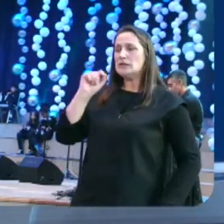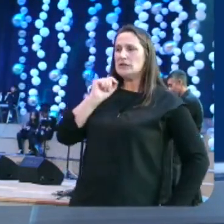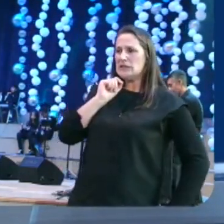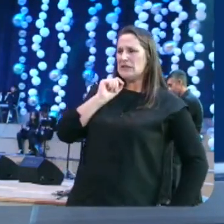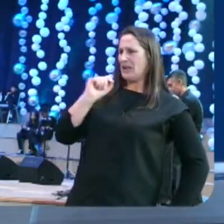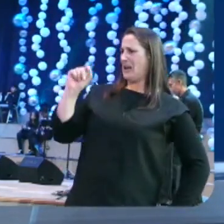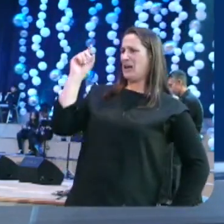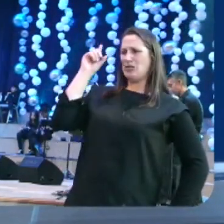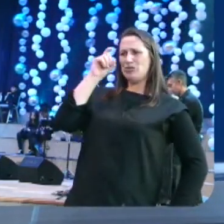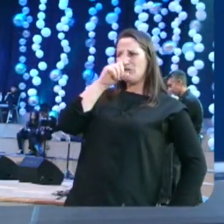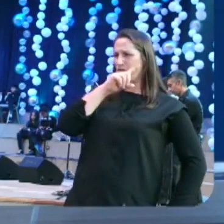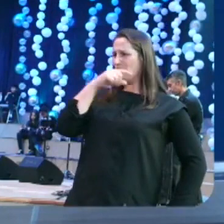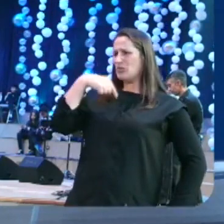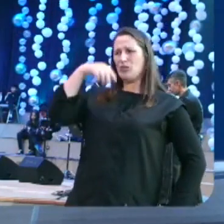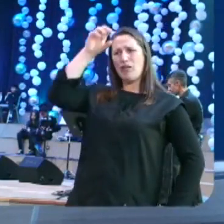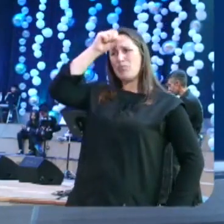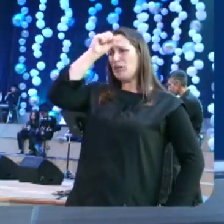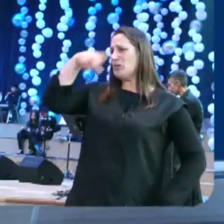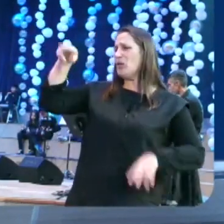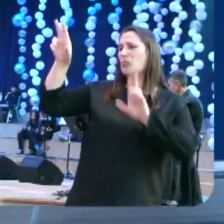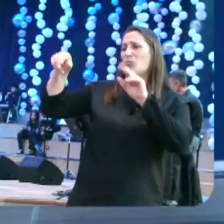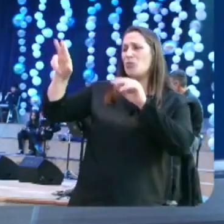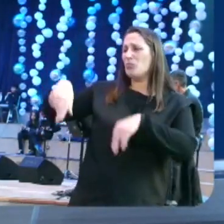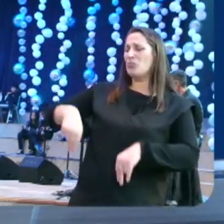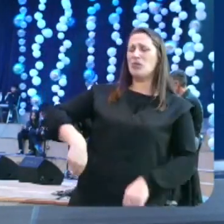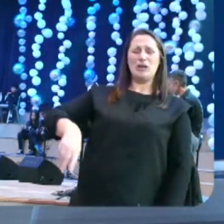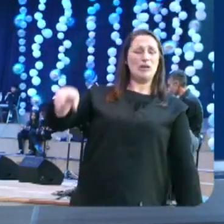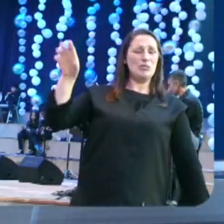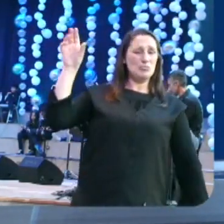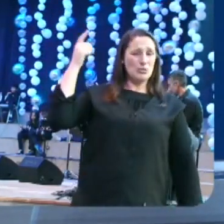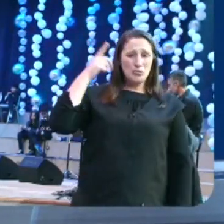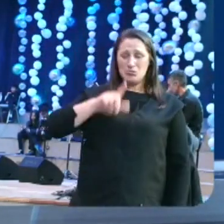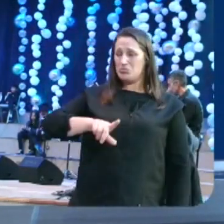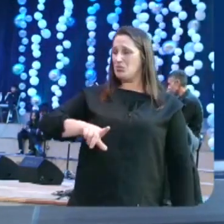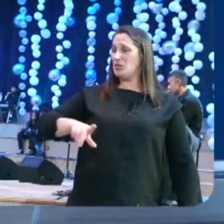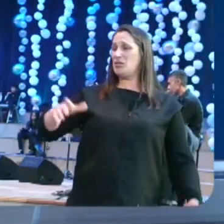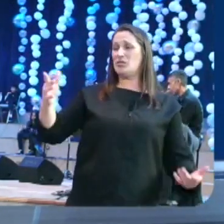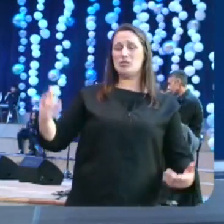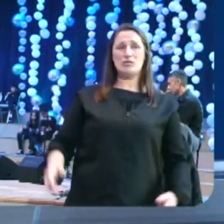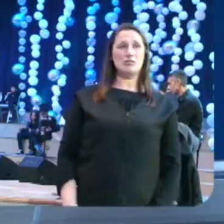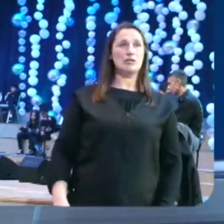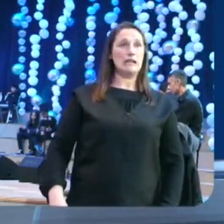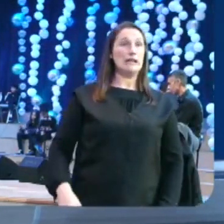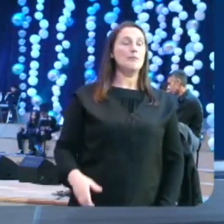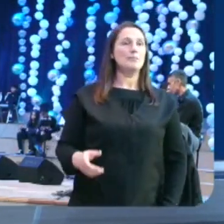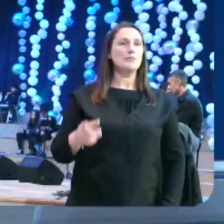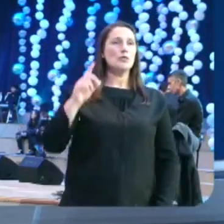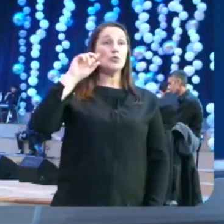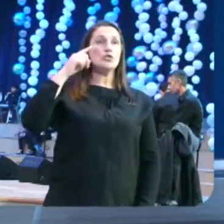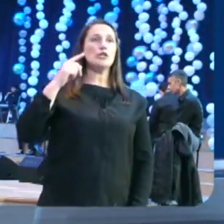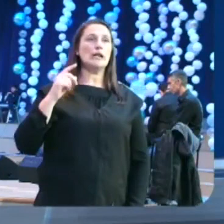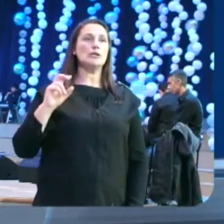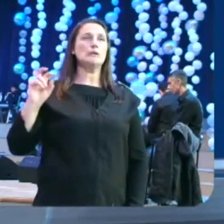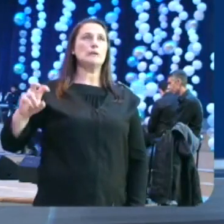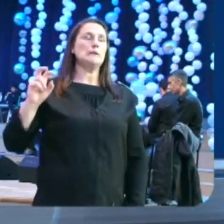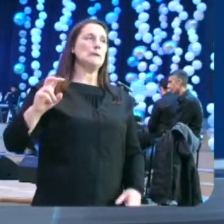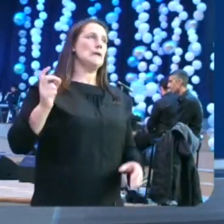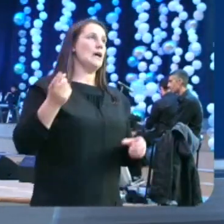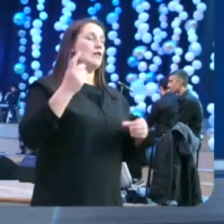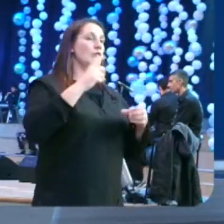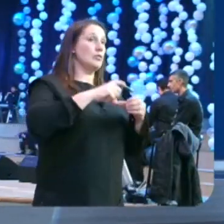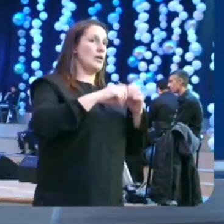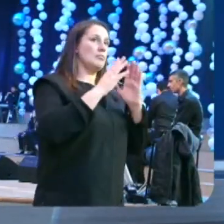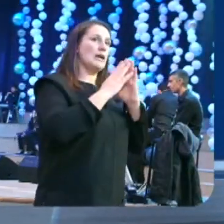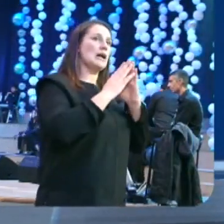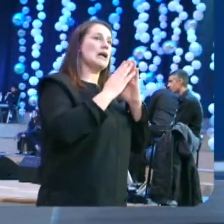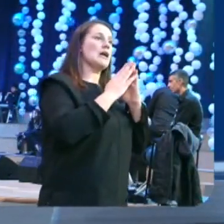complicado demais, eu não vou aprender, não tem jeito para mim. E eu me lembro que um dia eu cheguei da escola, estudava de manhã, cheguei da